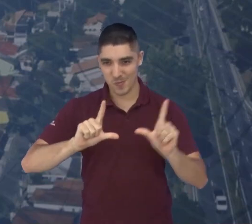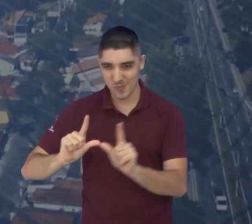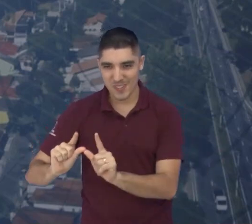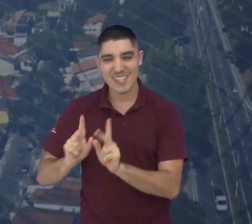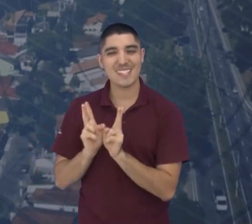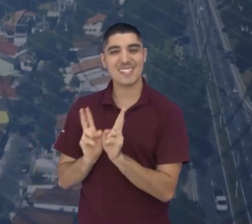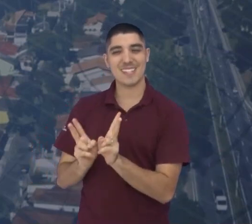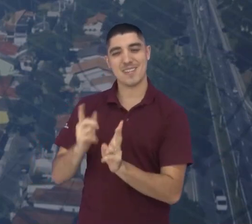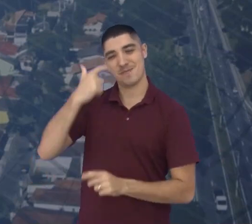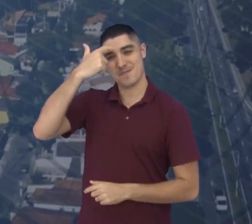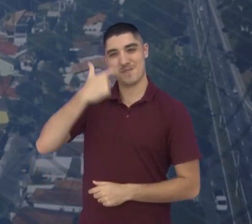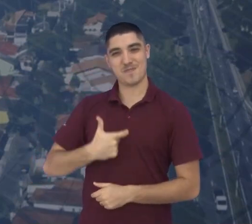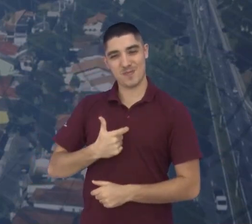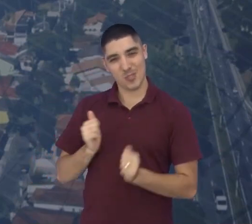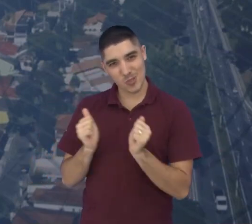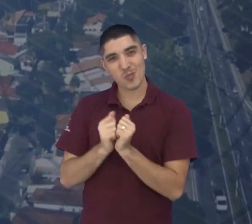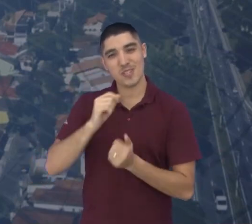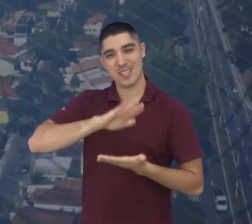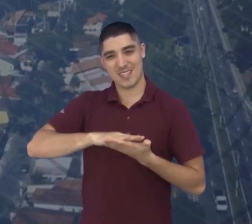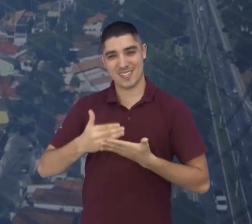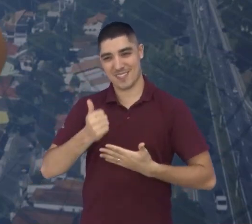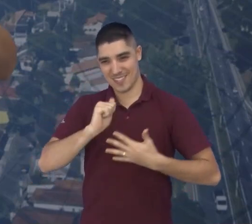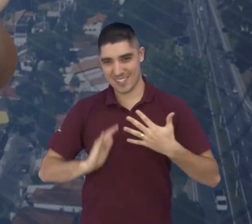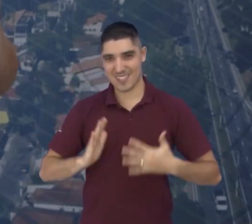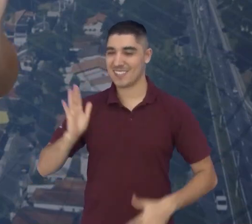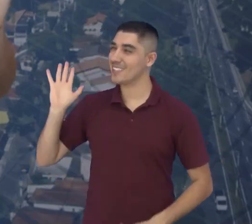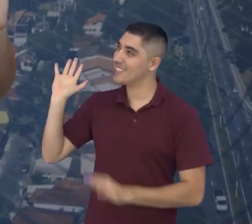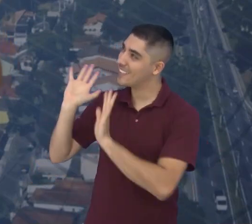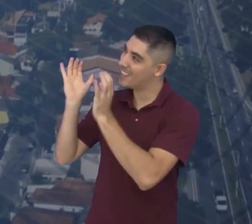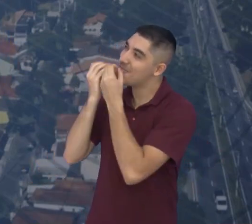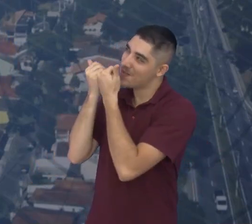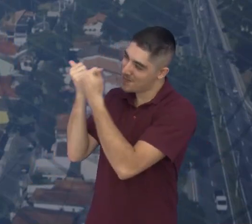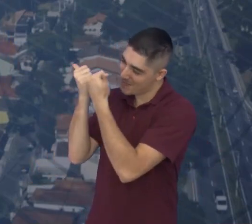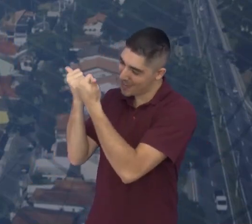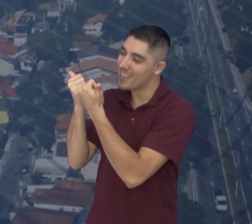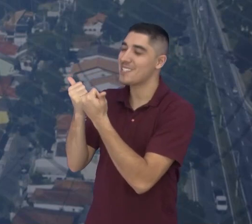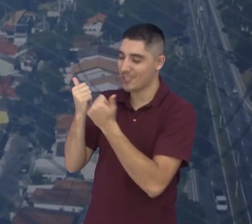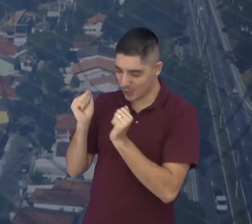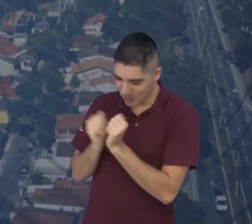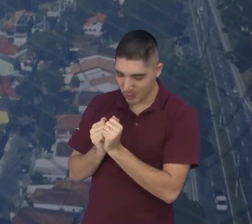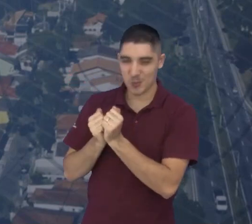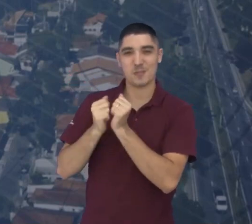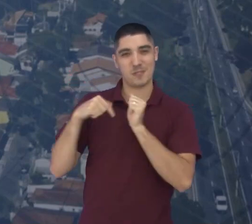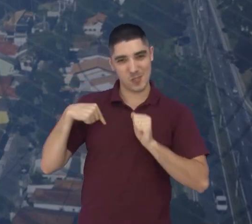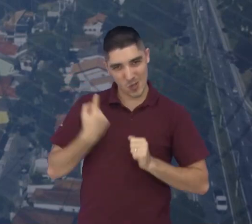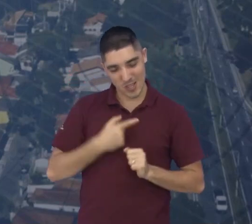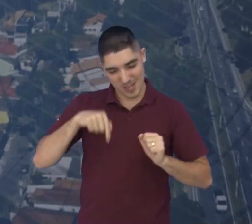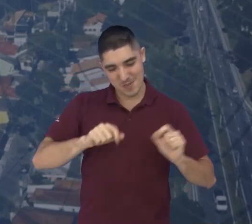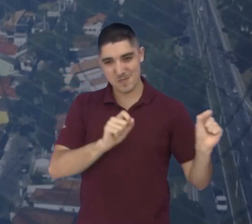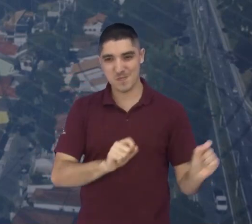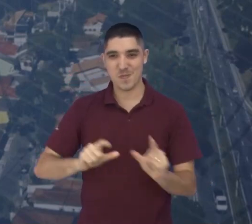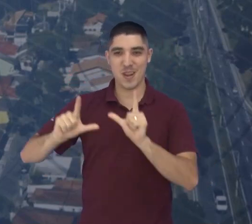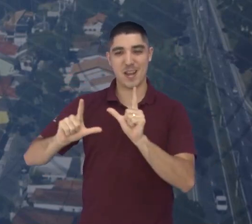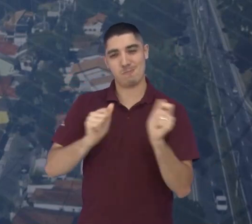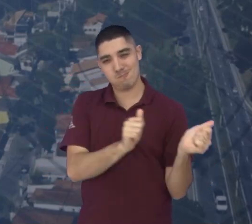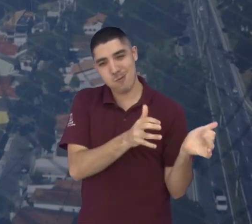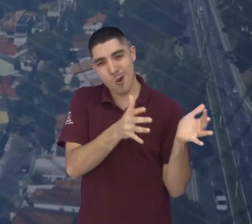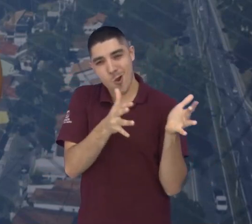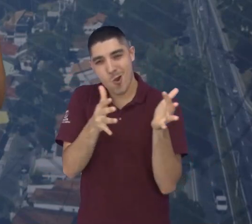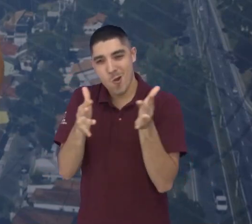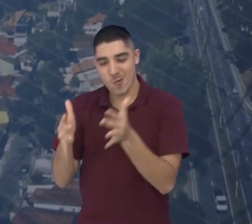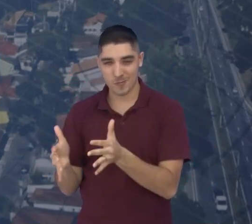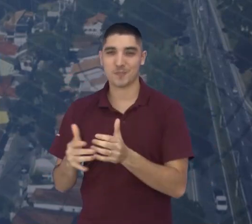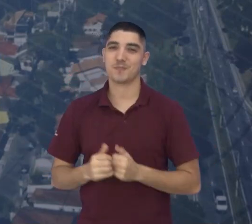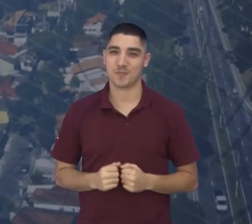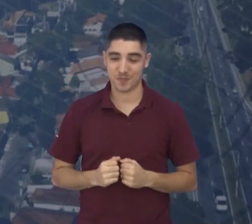né? Todas as semanas é o Luiz Fernando. Tudo bem, Luiz? Seguiremos juntos, então, até o final do programa de